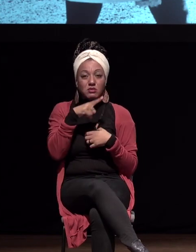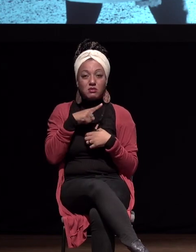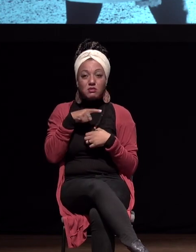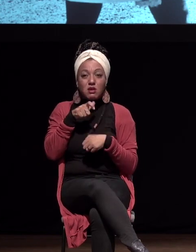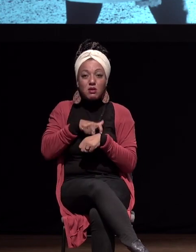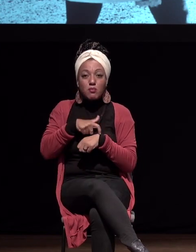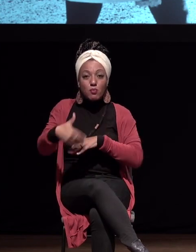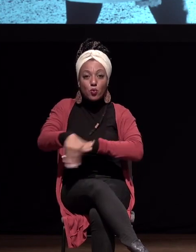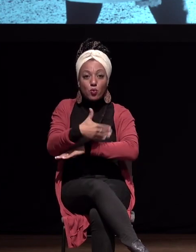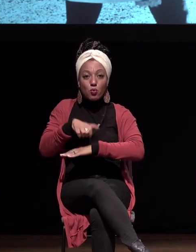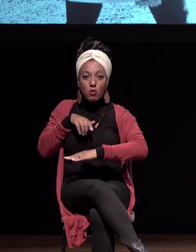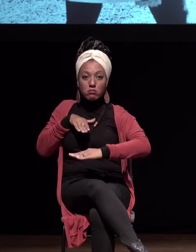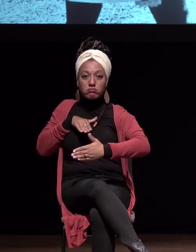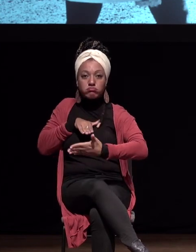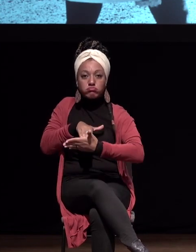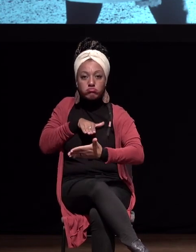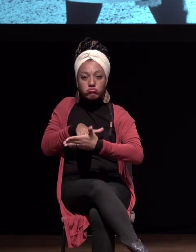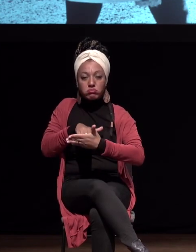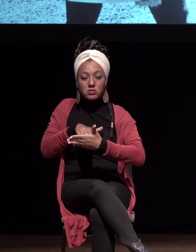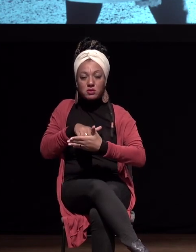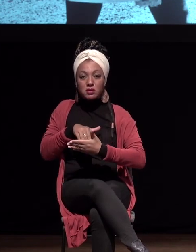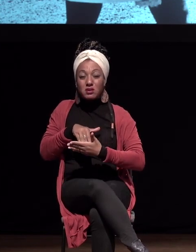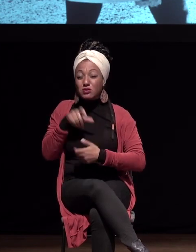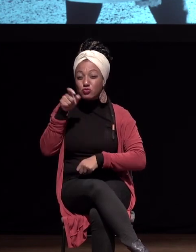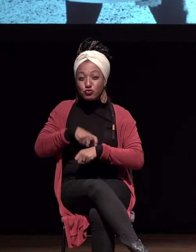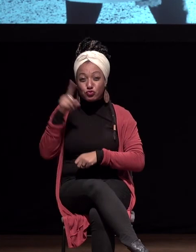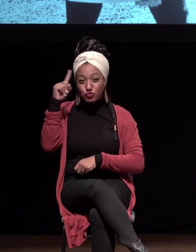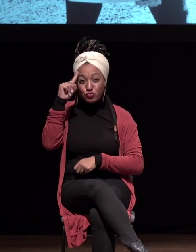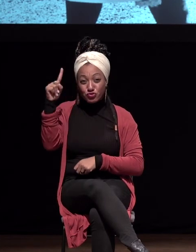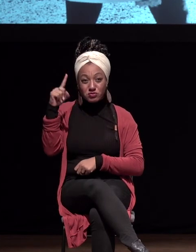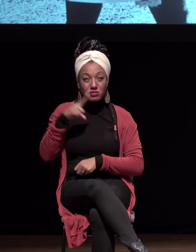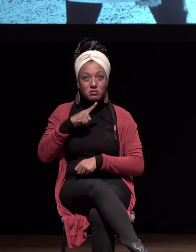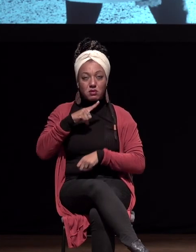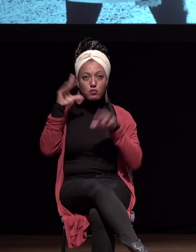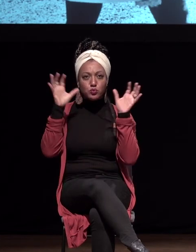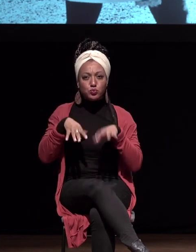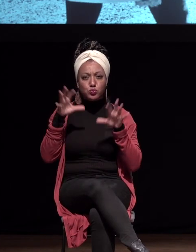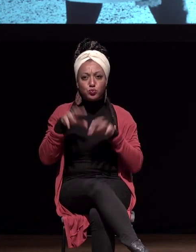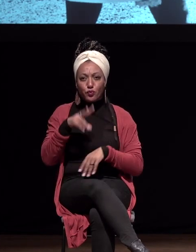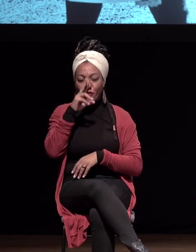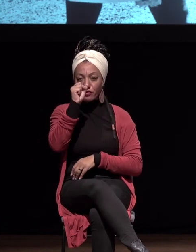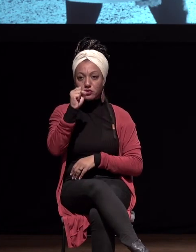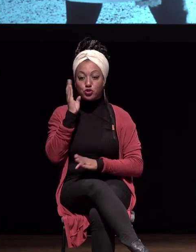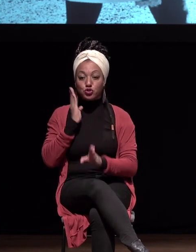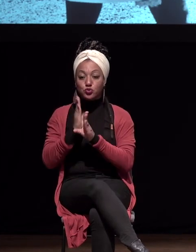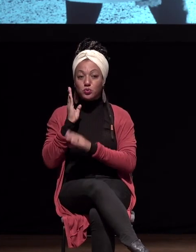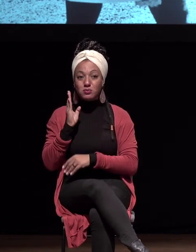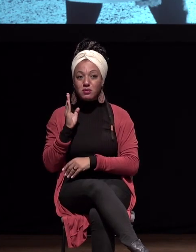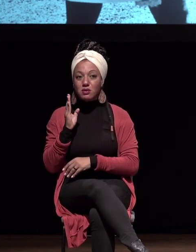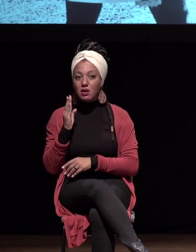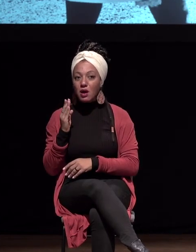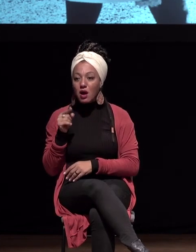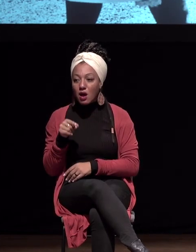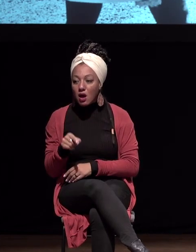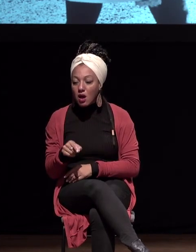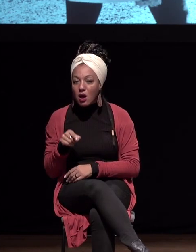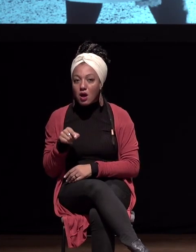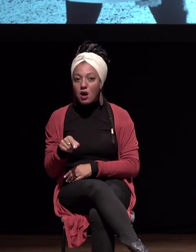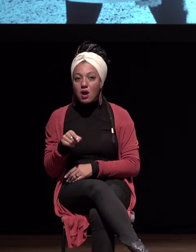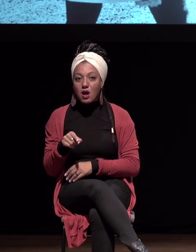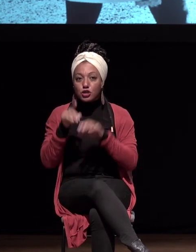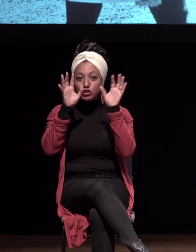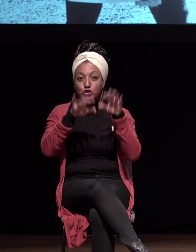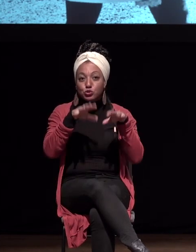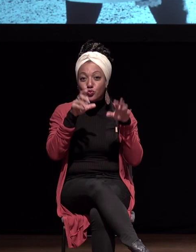ser acompanhado por uma chuva torrencial. Aí a gente descobriu por que as crianças não iam para a escola. quando chovia e